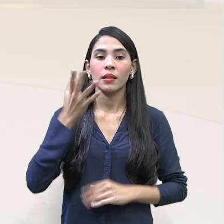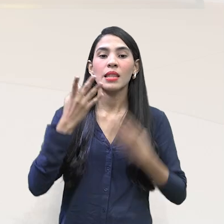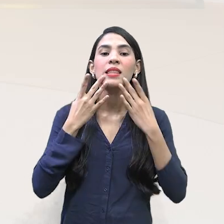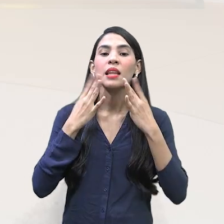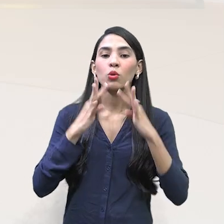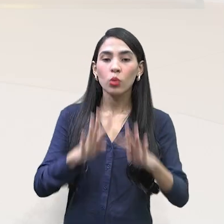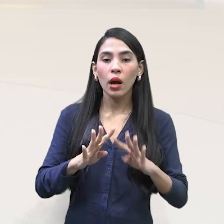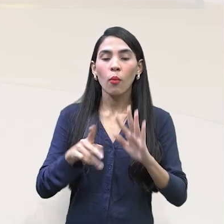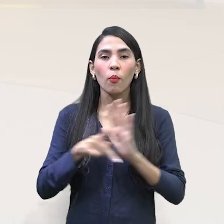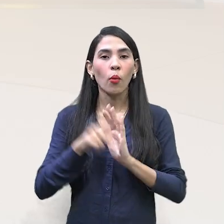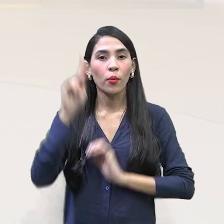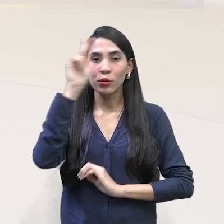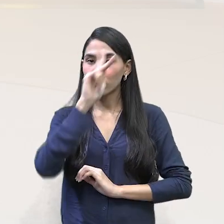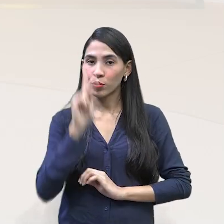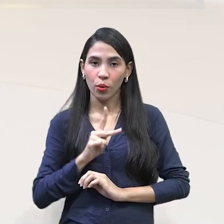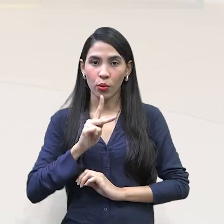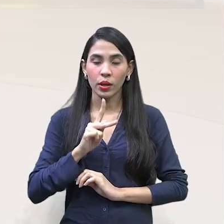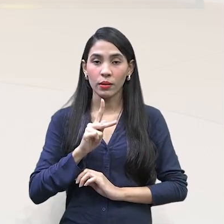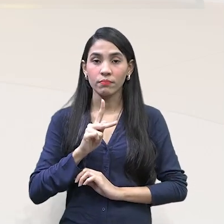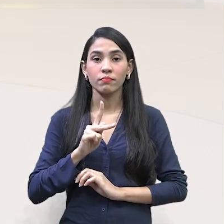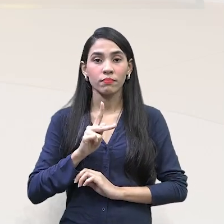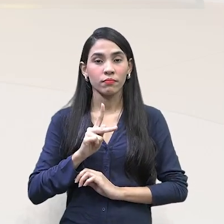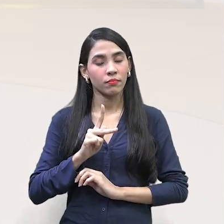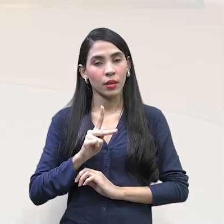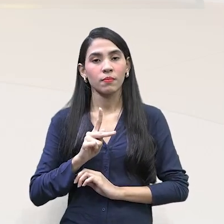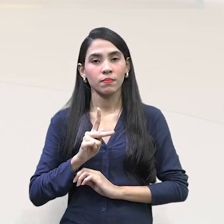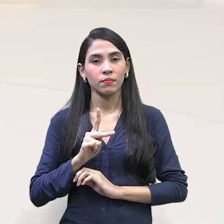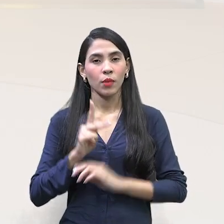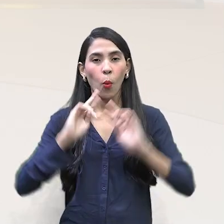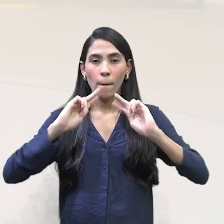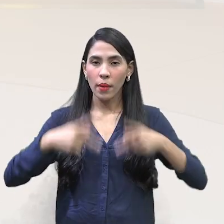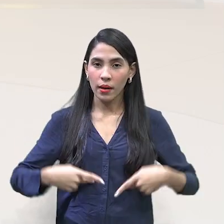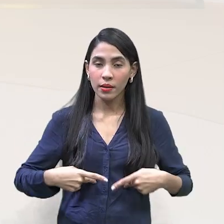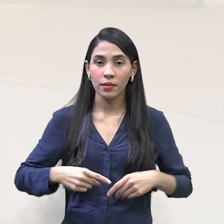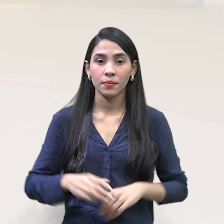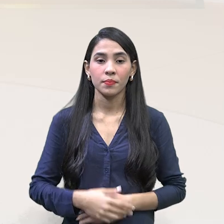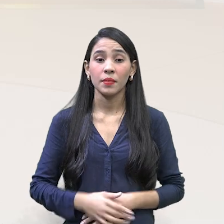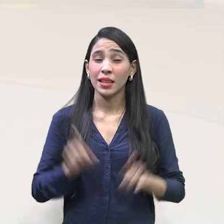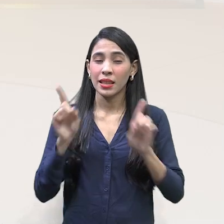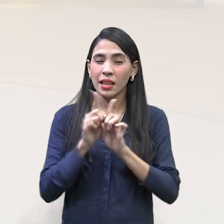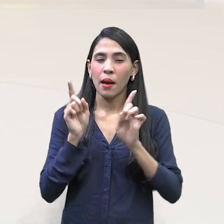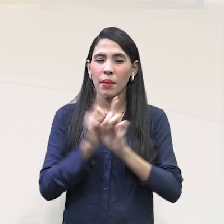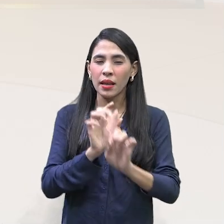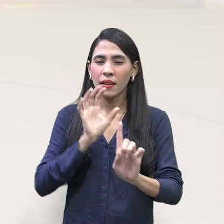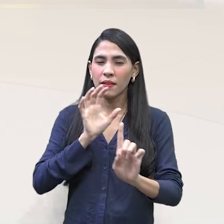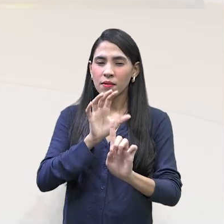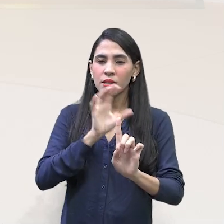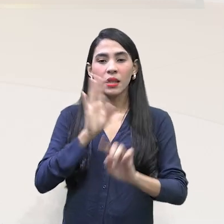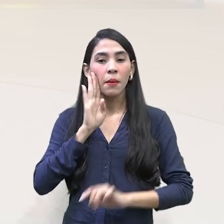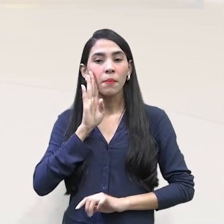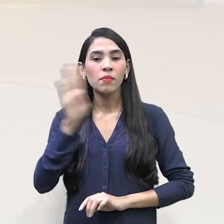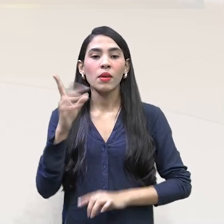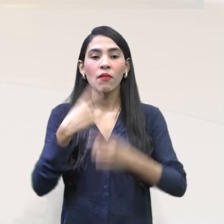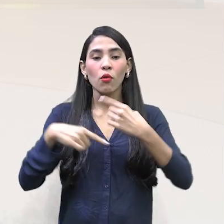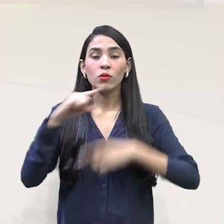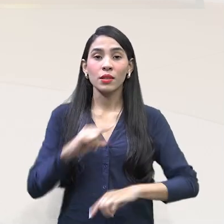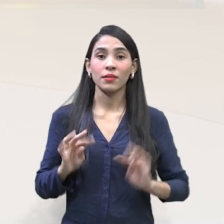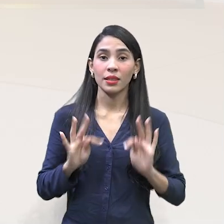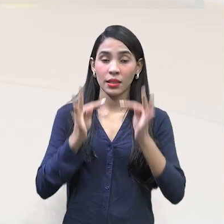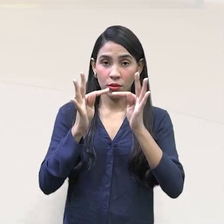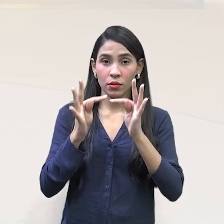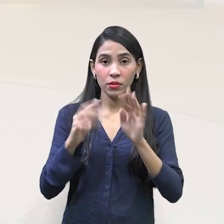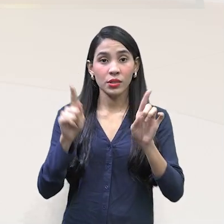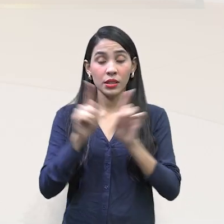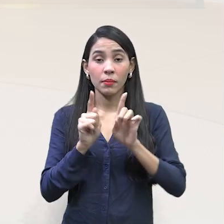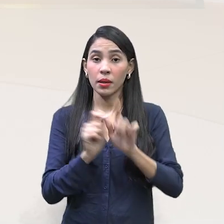e cíclico da história da humanidade, certo? Mas olha só, pessoal, impulsionada principalmente pela evolução tecnológica